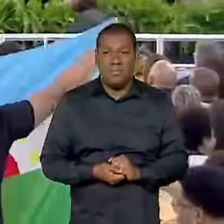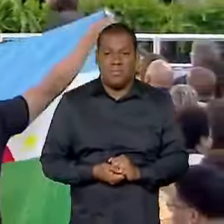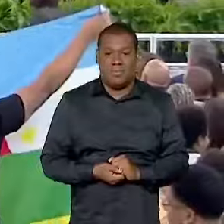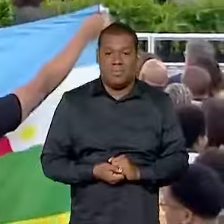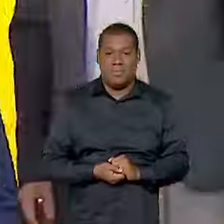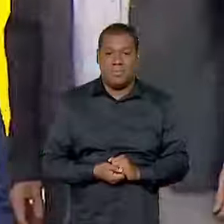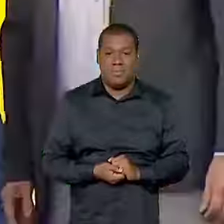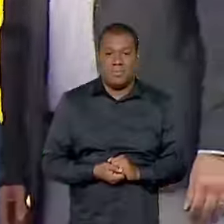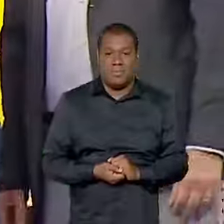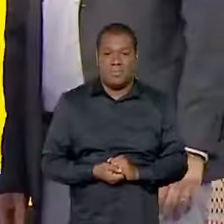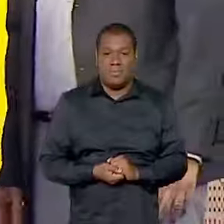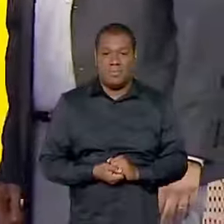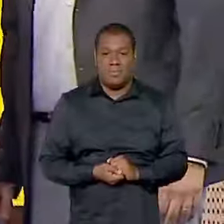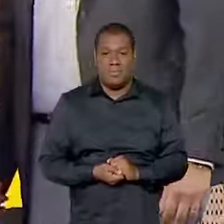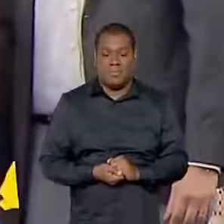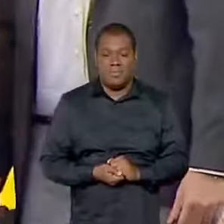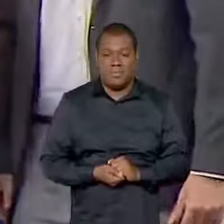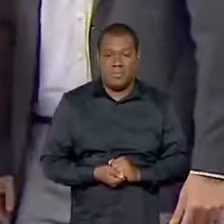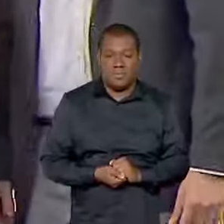Obrigado.